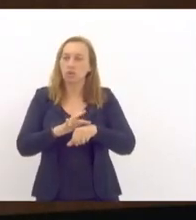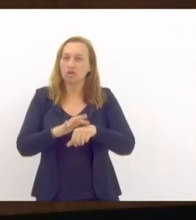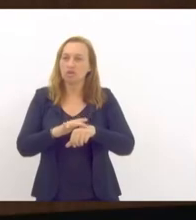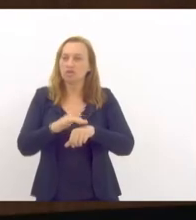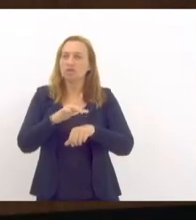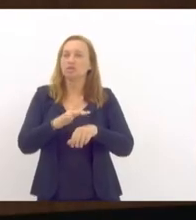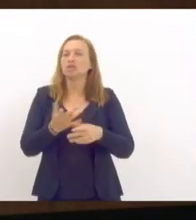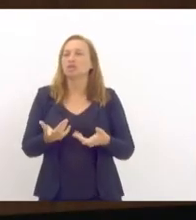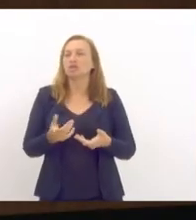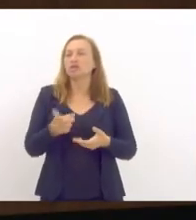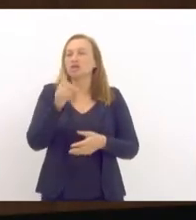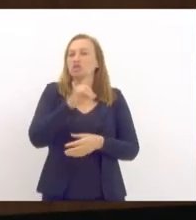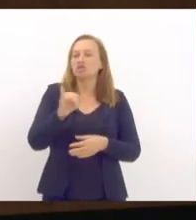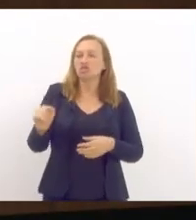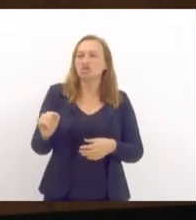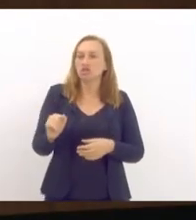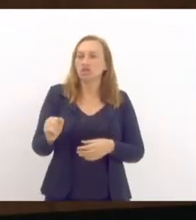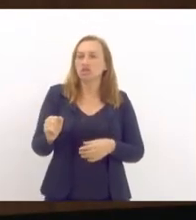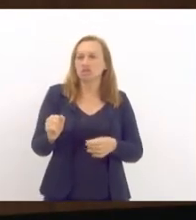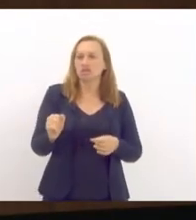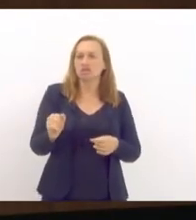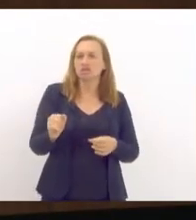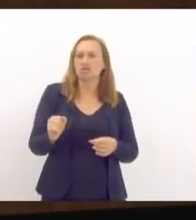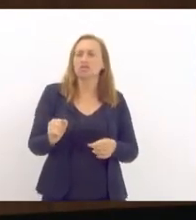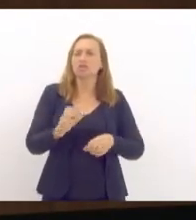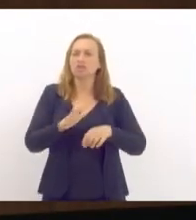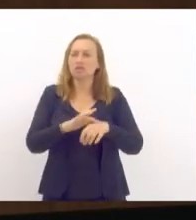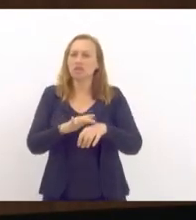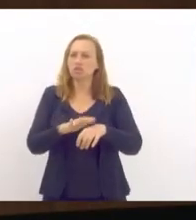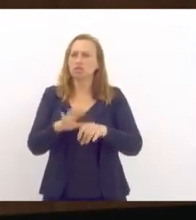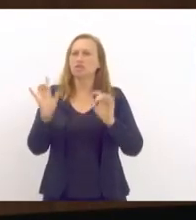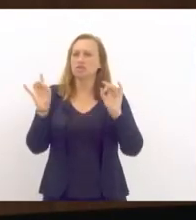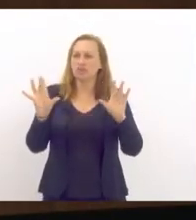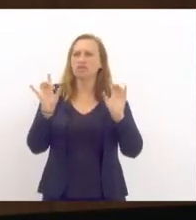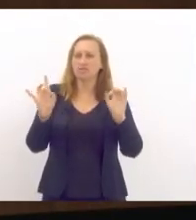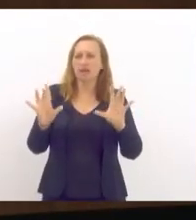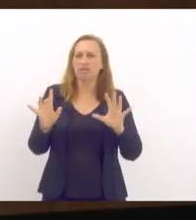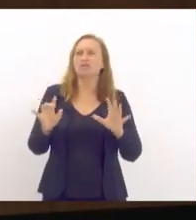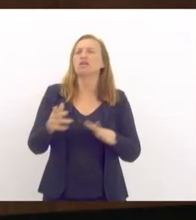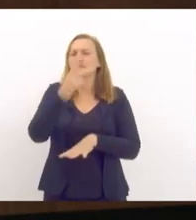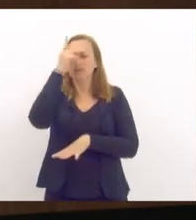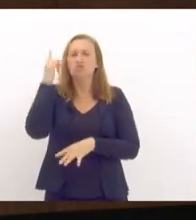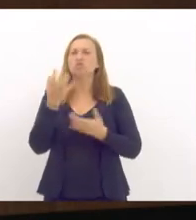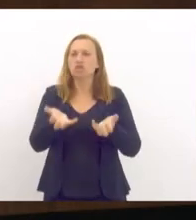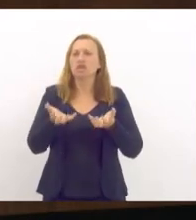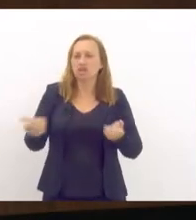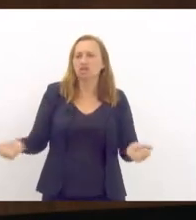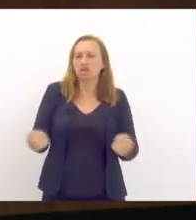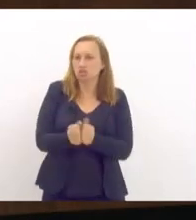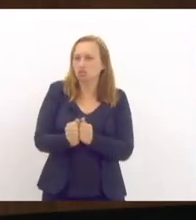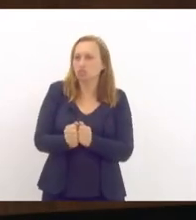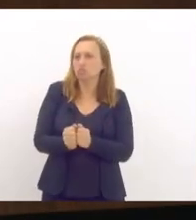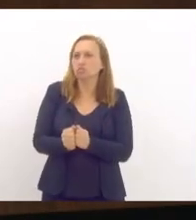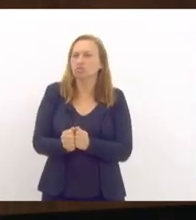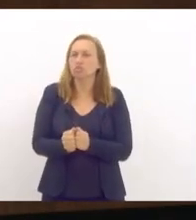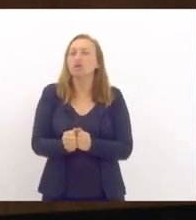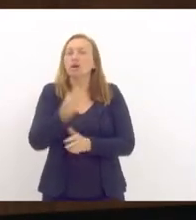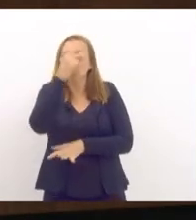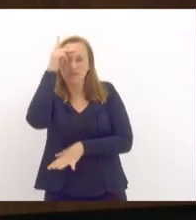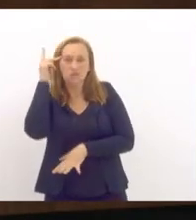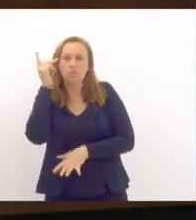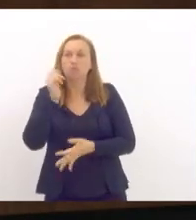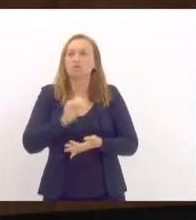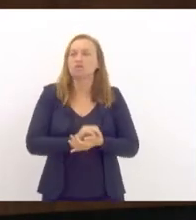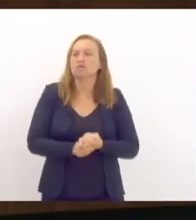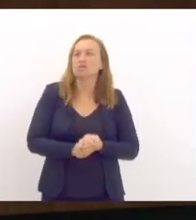eu gostaria de contar com apoio dos colegas bem como de todos que queiram participar Estarão aqui pessoas